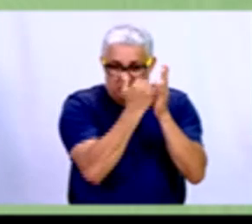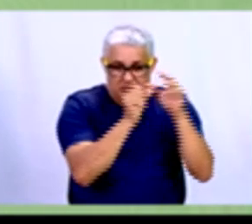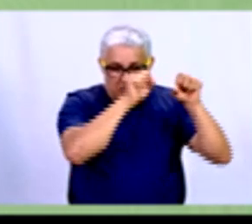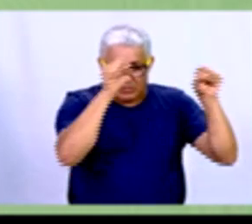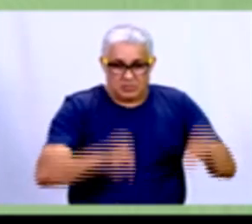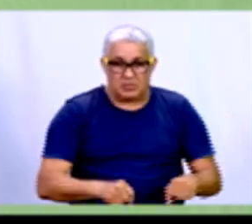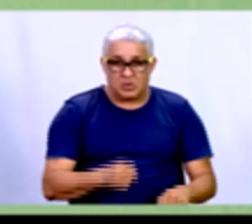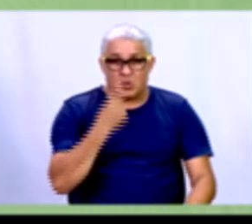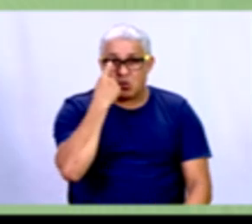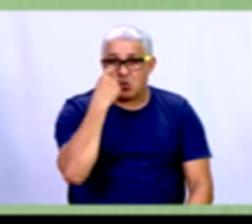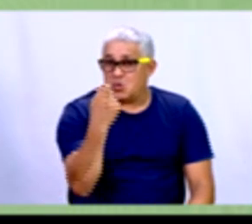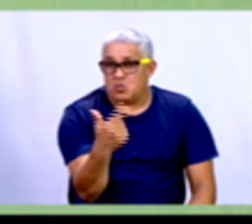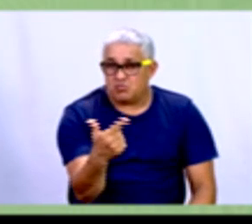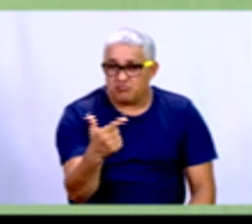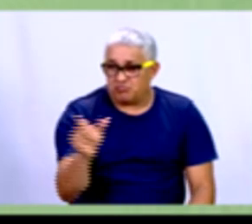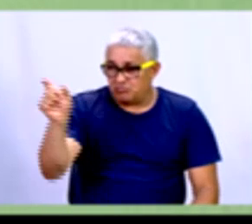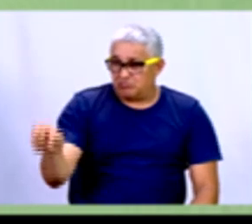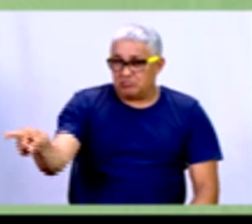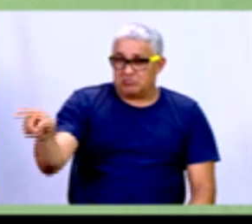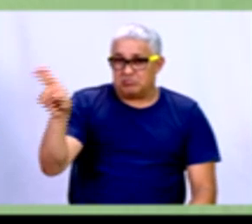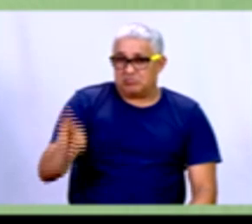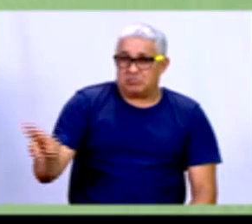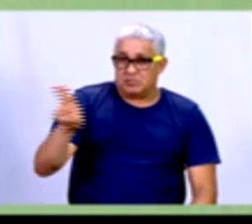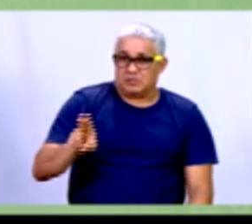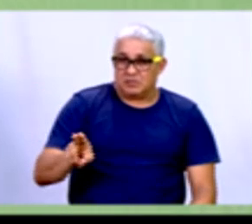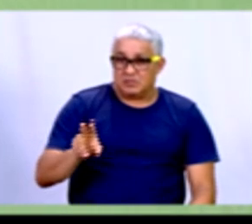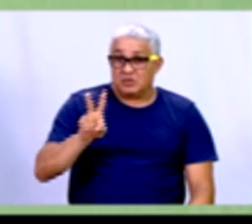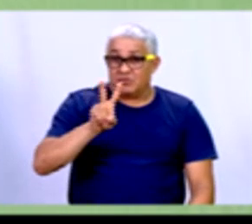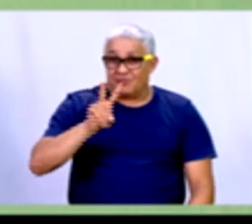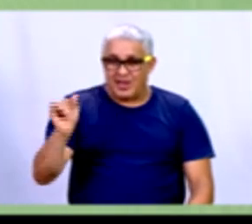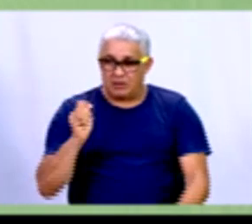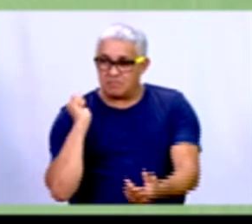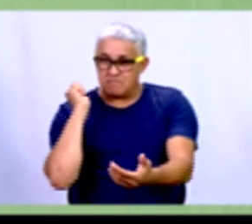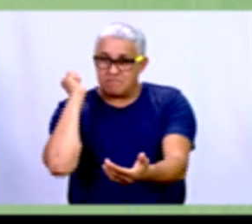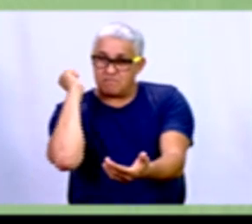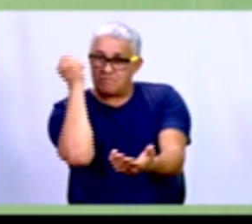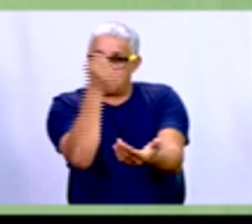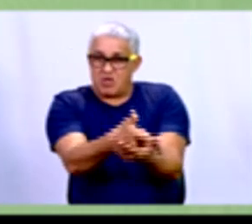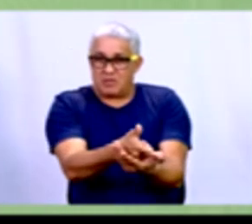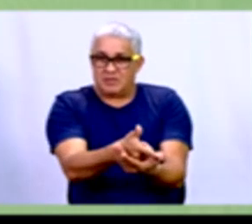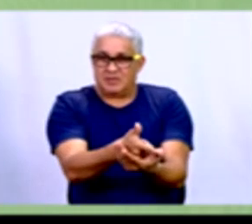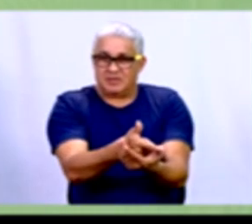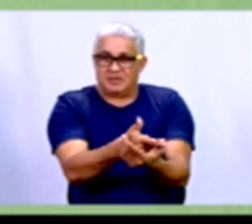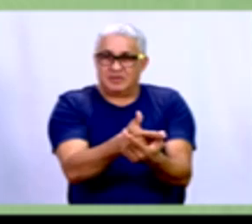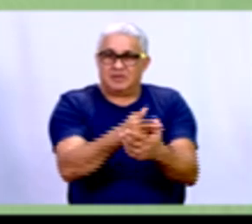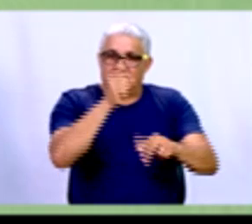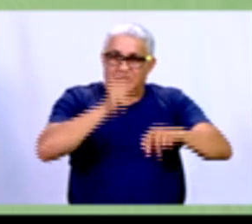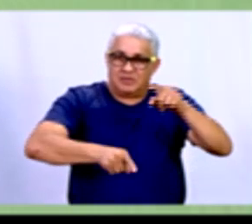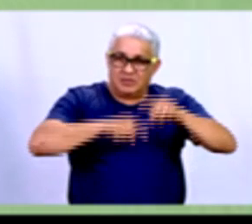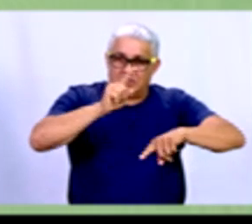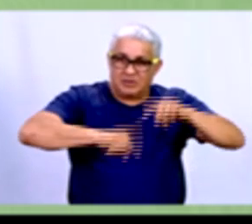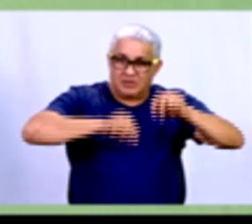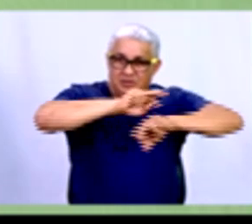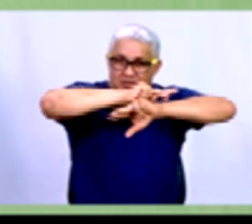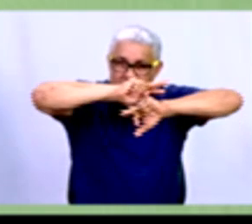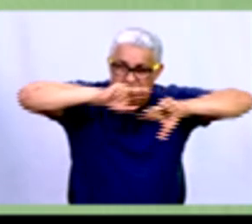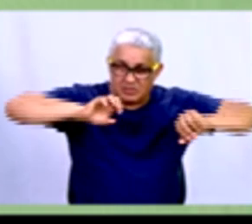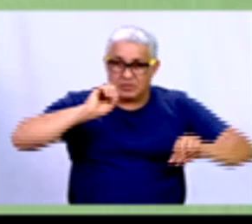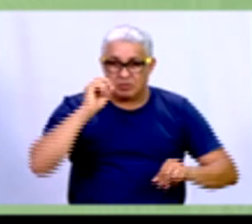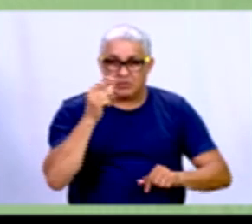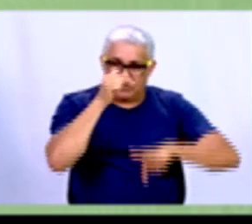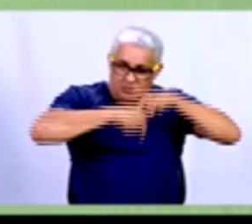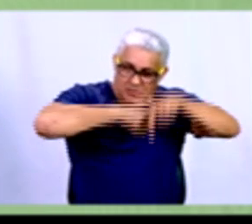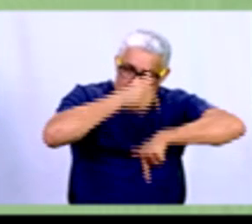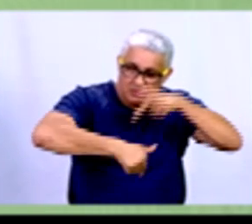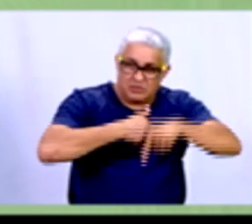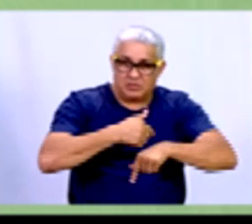é atrativo para o usuário que vai comprar esses produtos ou serviços, o que acontece é que, primeiro, a